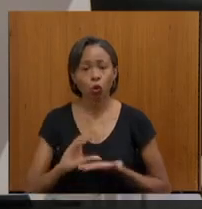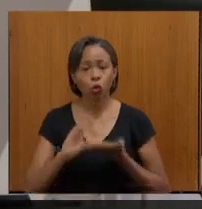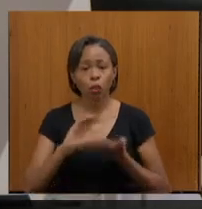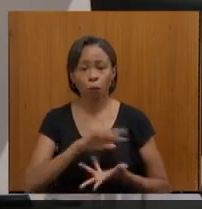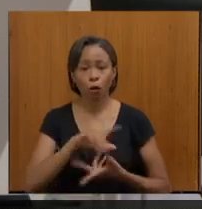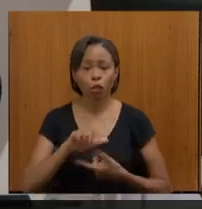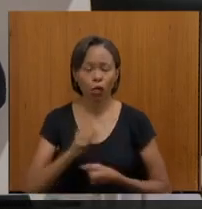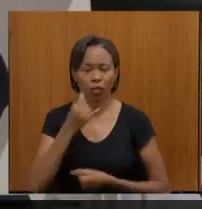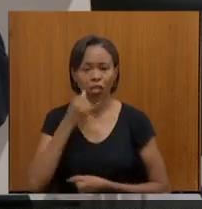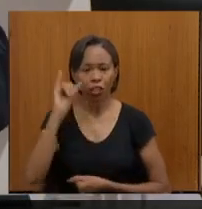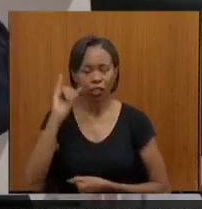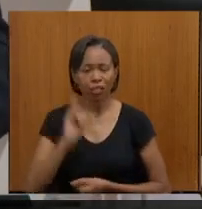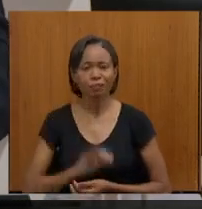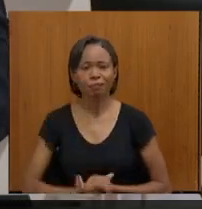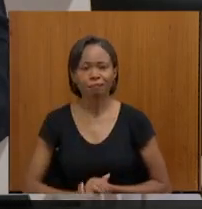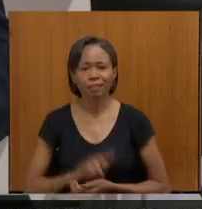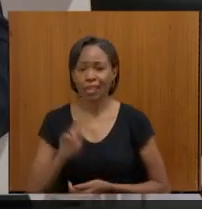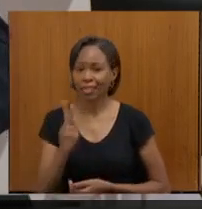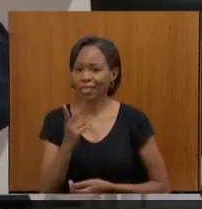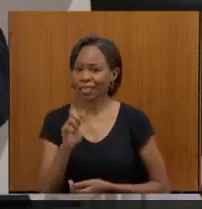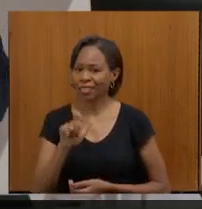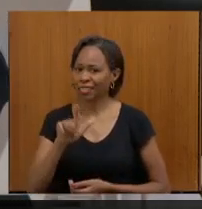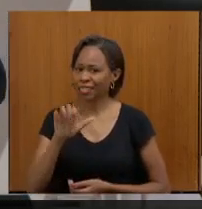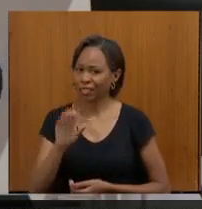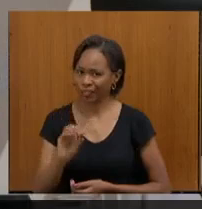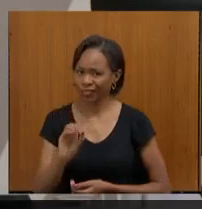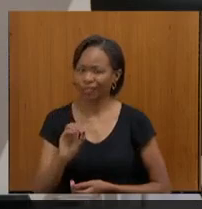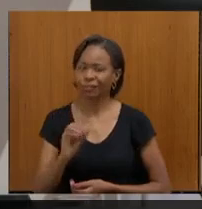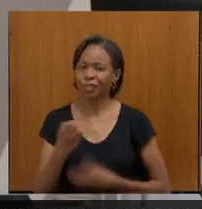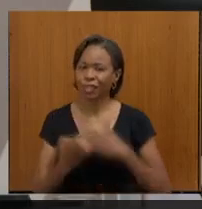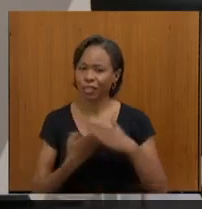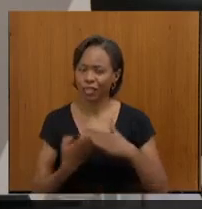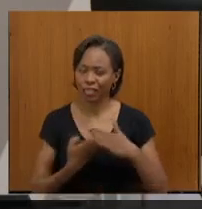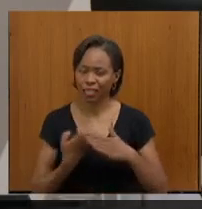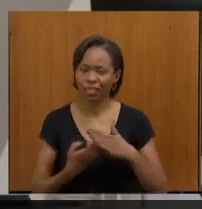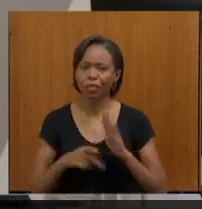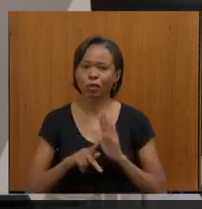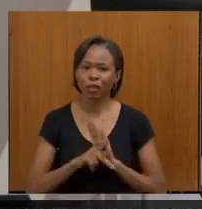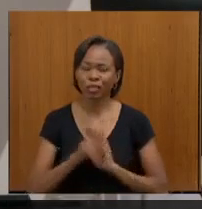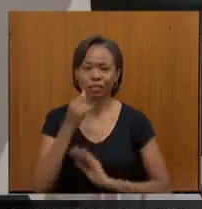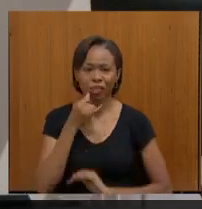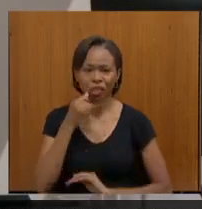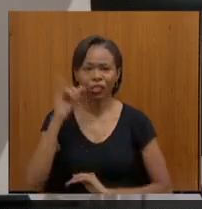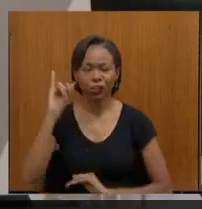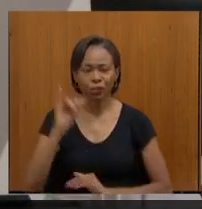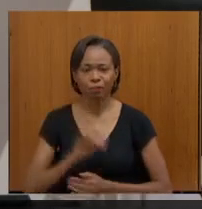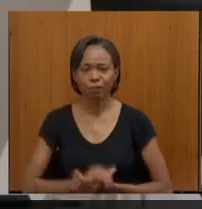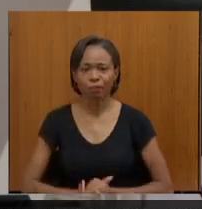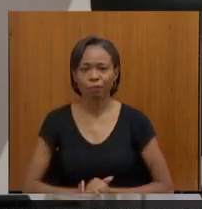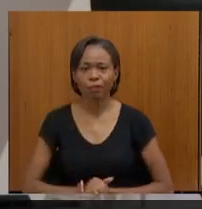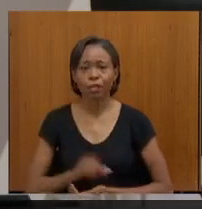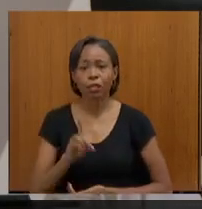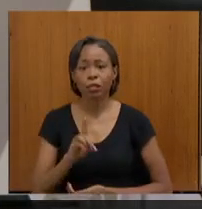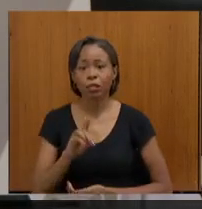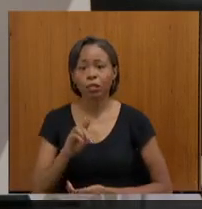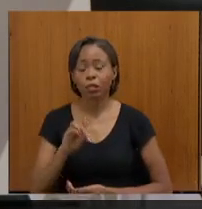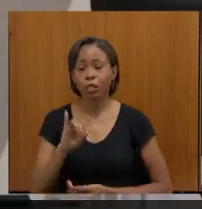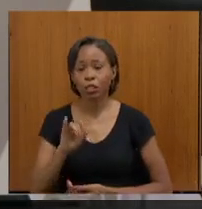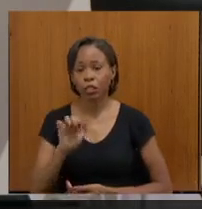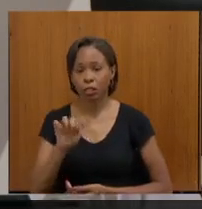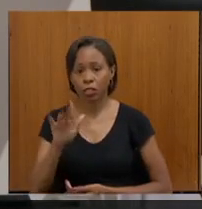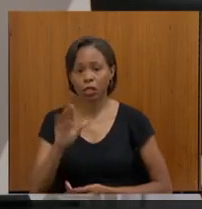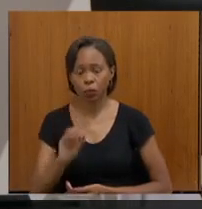Hélio de Alvarenga Carvalho Filho da rss energia Diego Pessoa Santos da agência